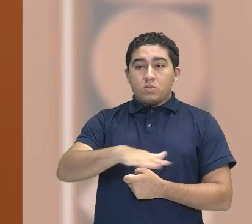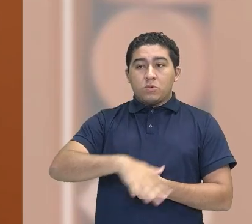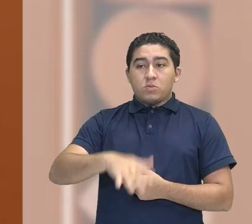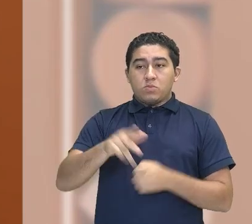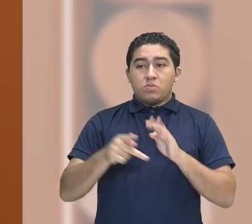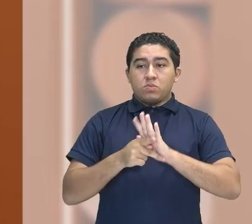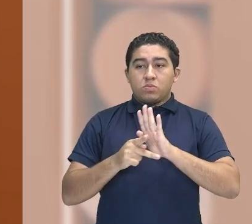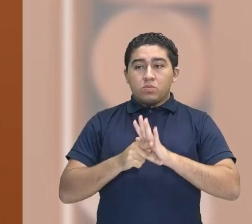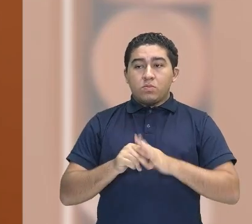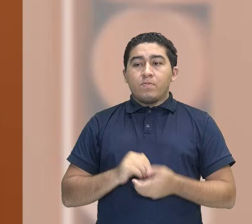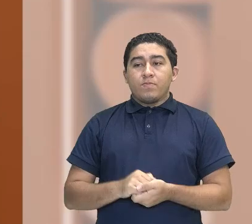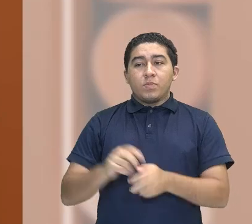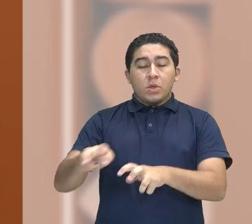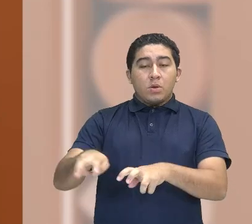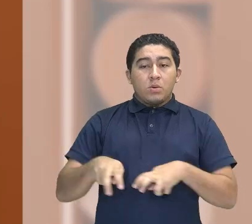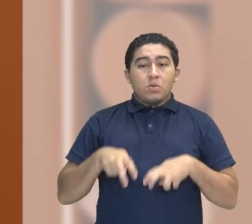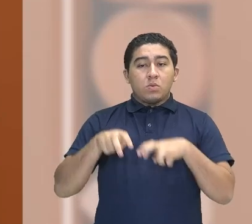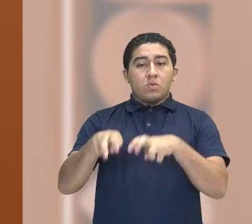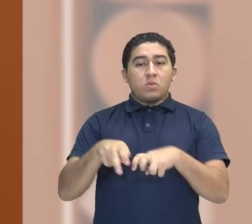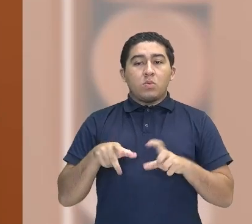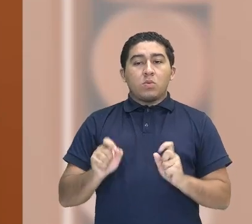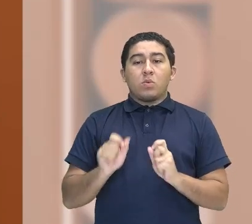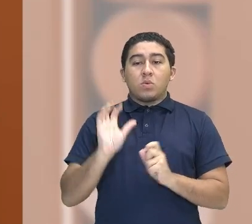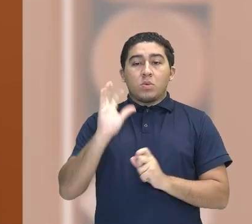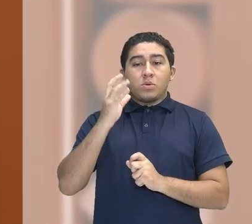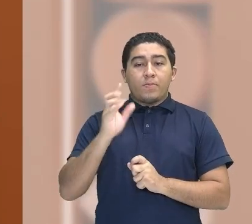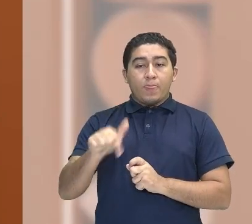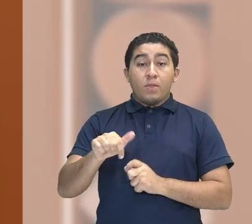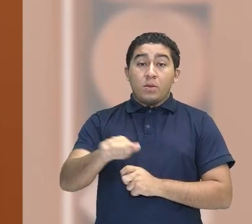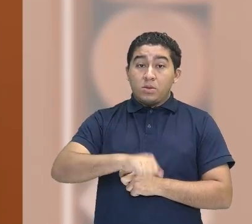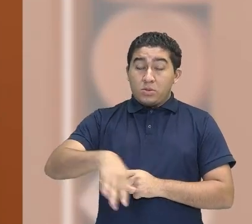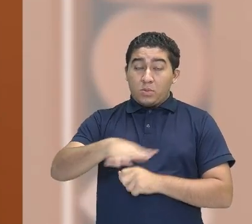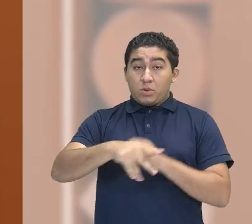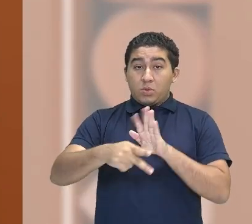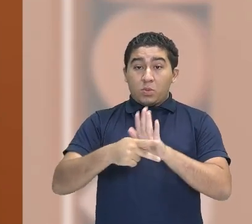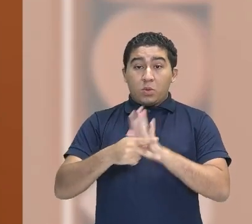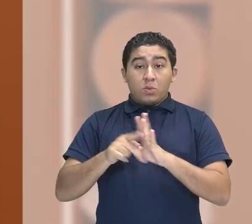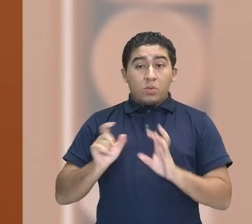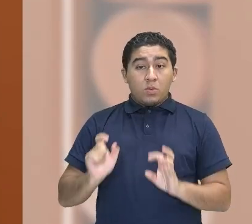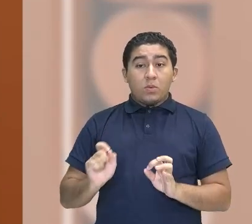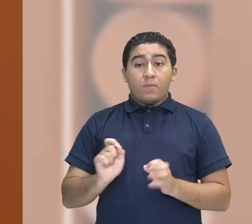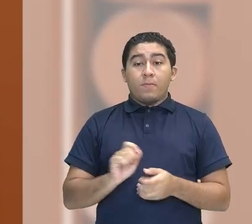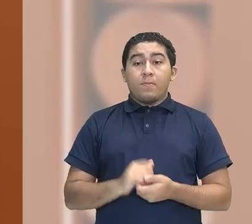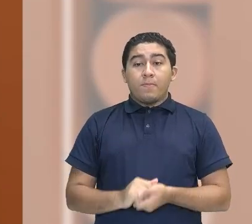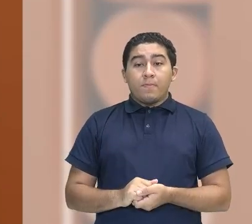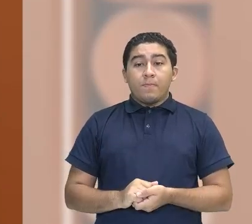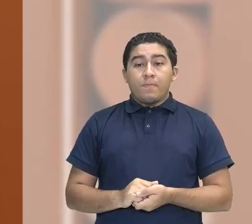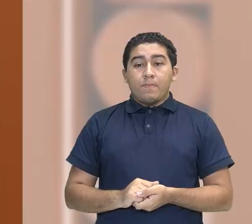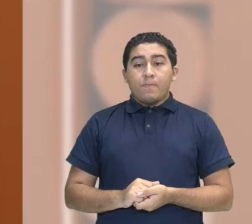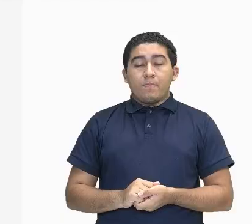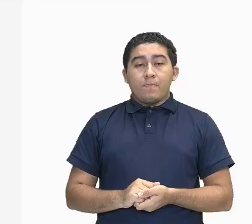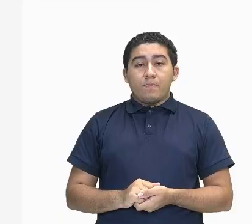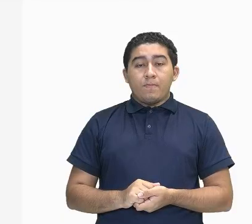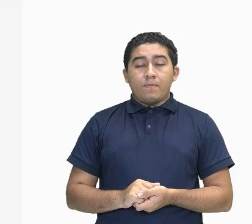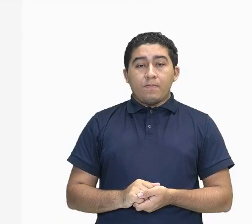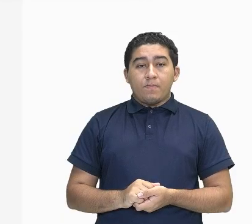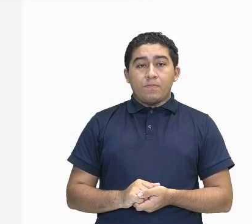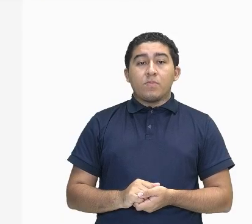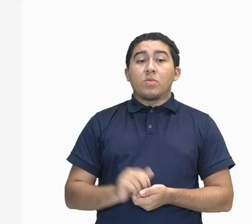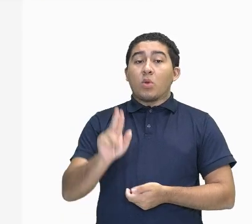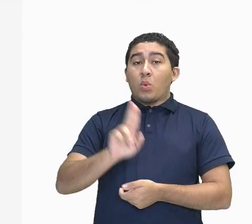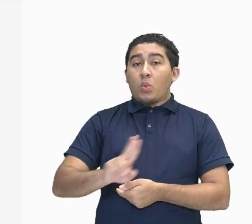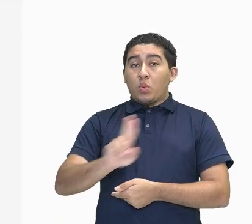os agricultores, gente, né, dessa agricultura itinerante, acabam utilizando